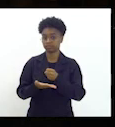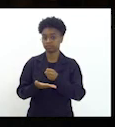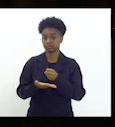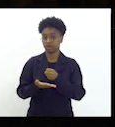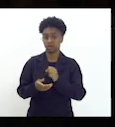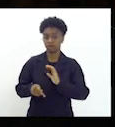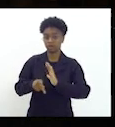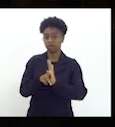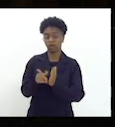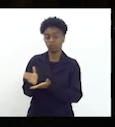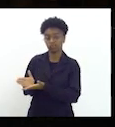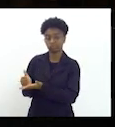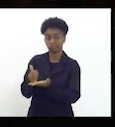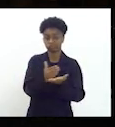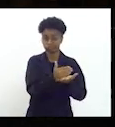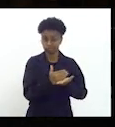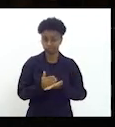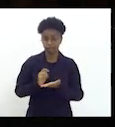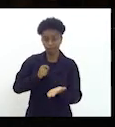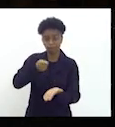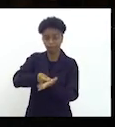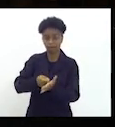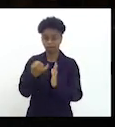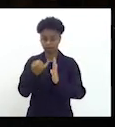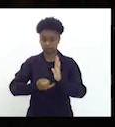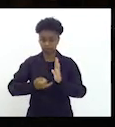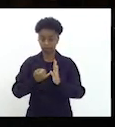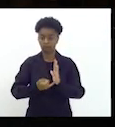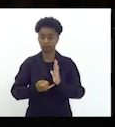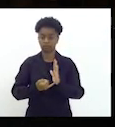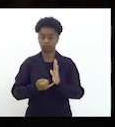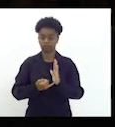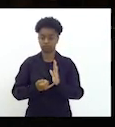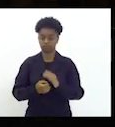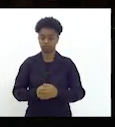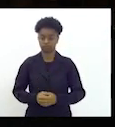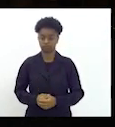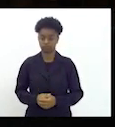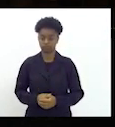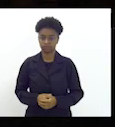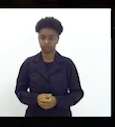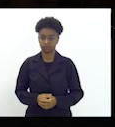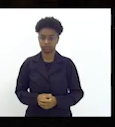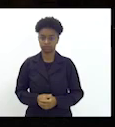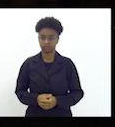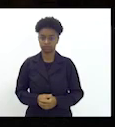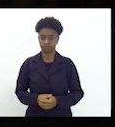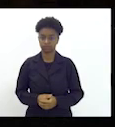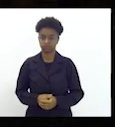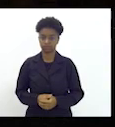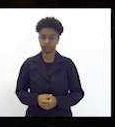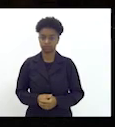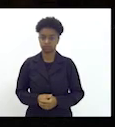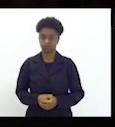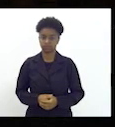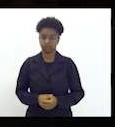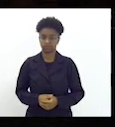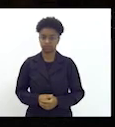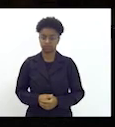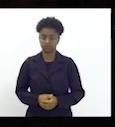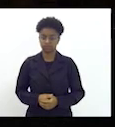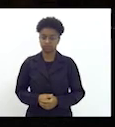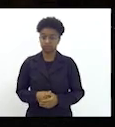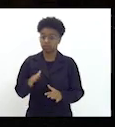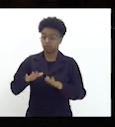tributárias Isto é de cobrança de imposto é que possa haver Justiça